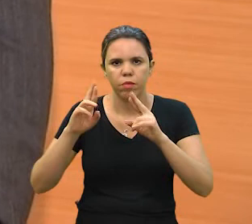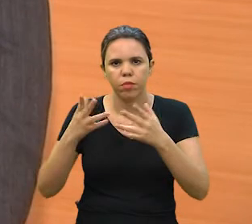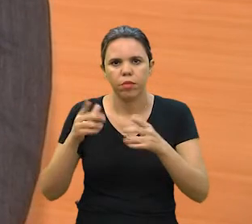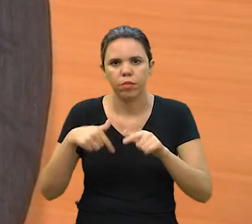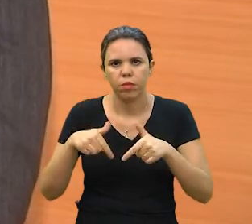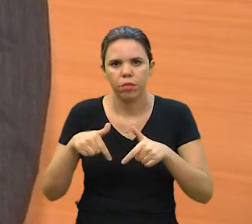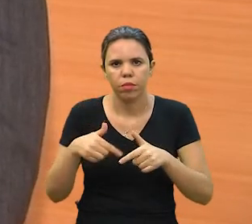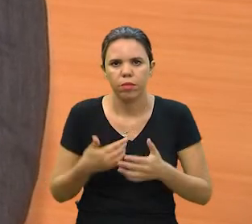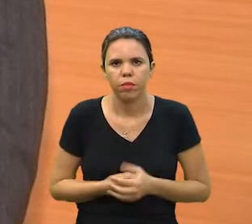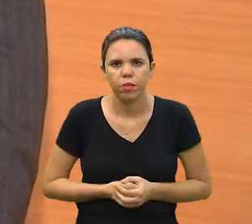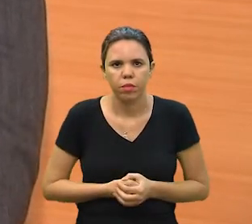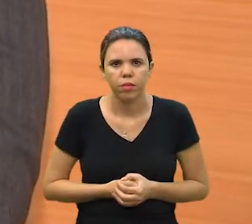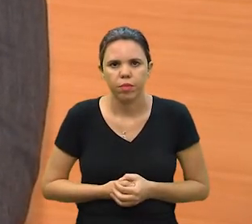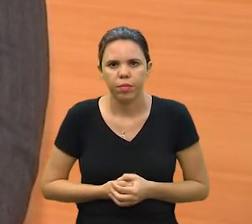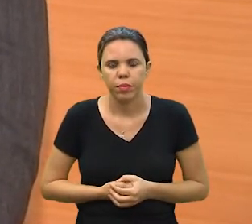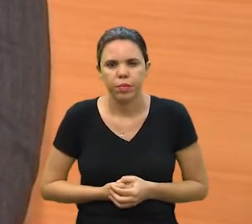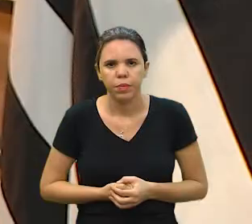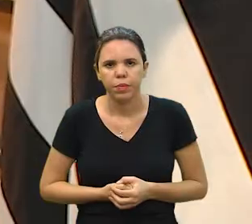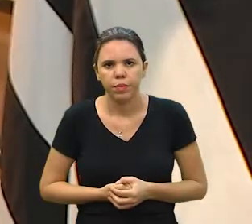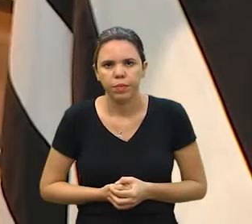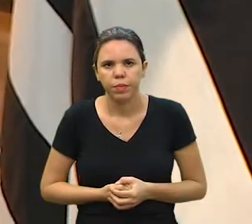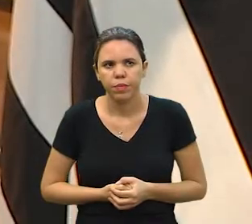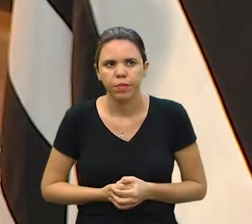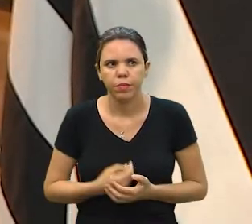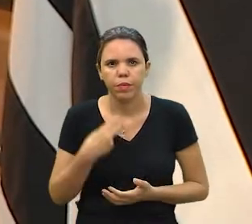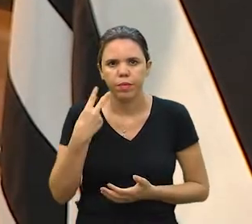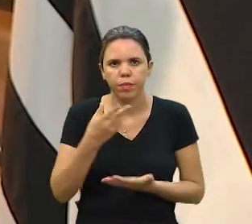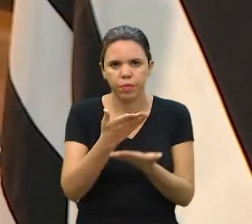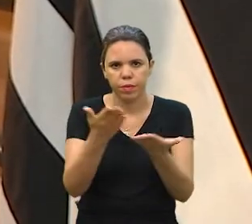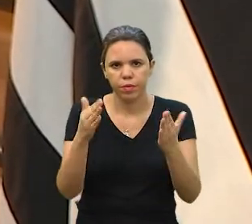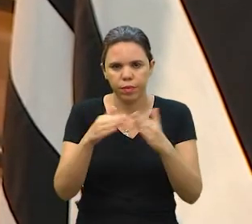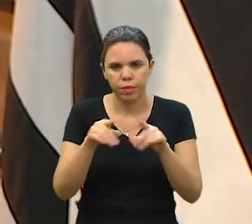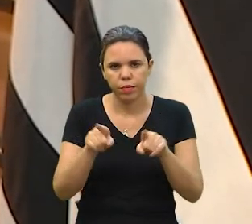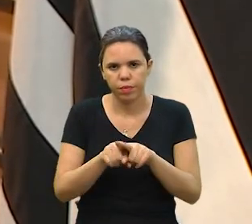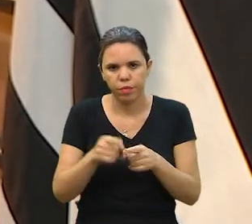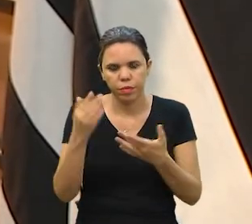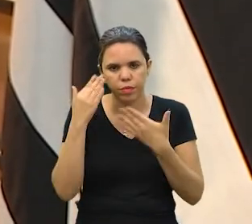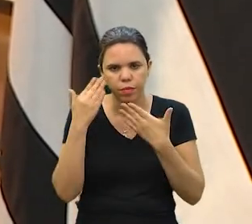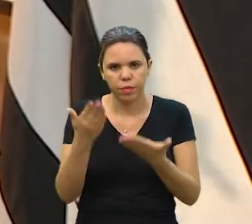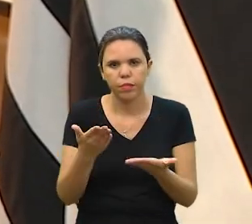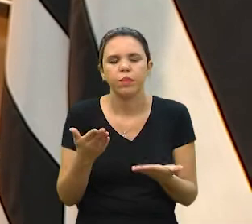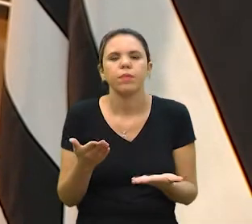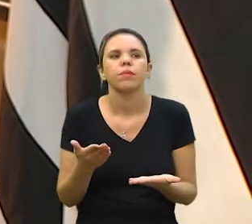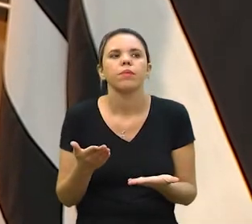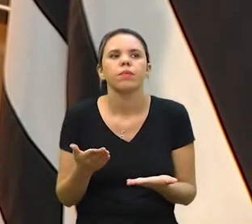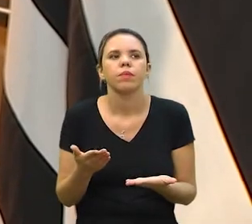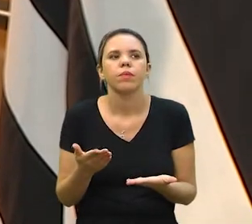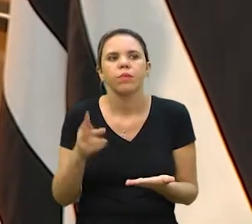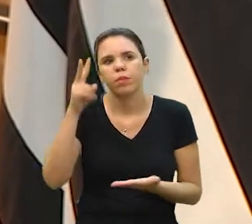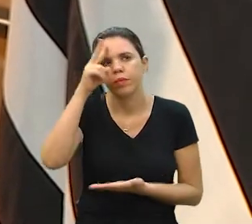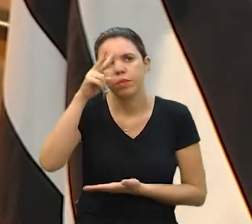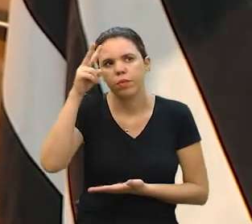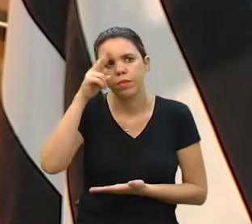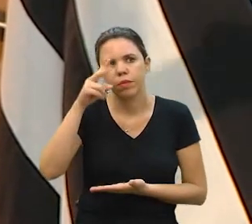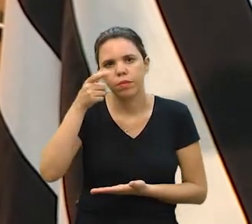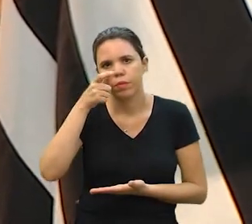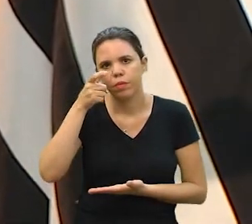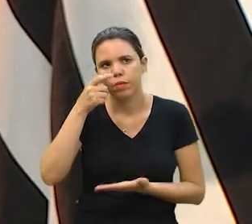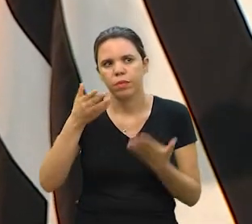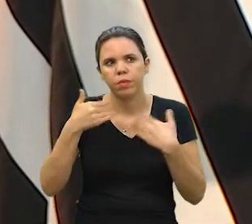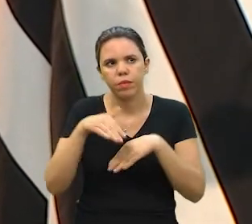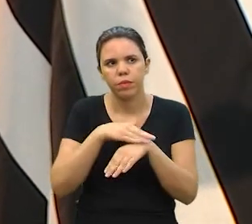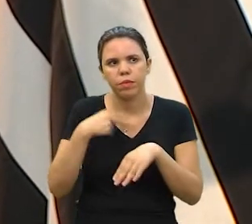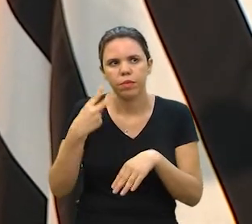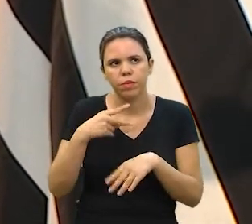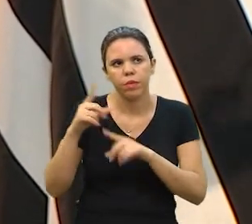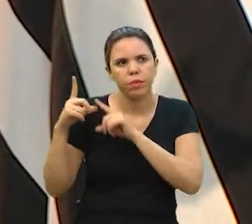aí em tudo que vocês fizeram. Então, muito obrigada, vereador. A você de casa também, muito obrigada. E eu lembro, quer rever esse